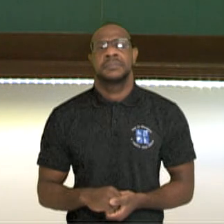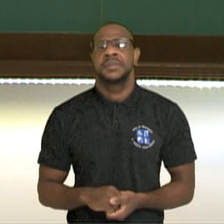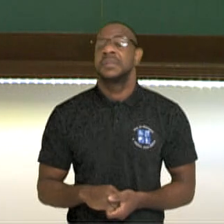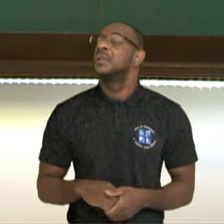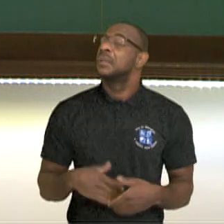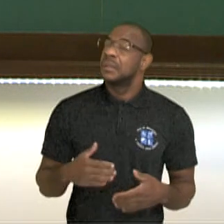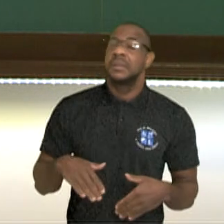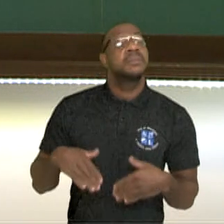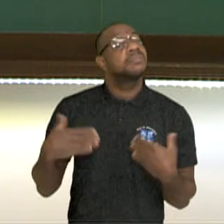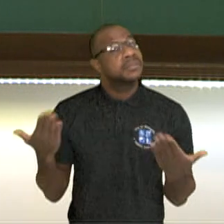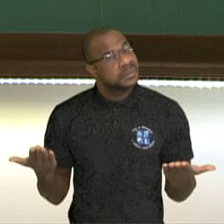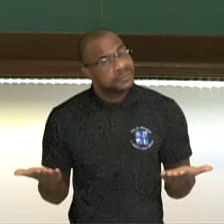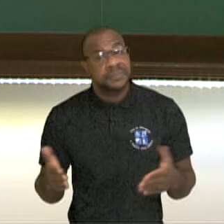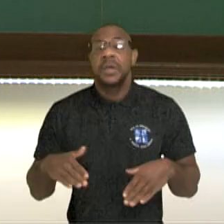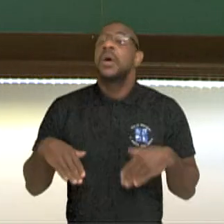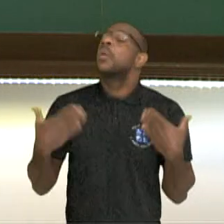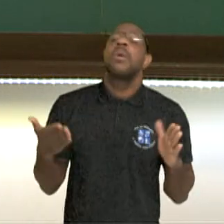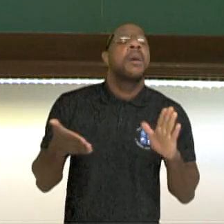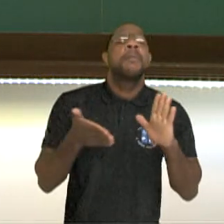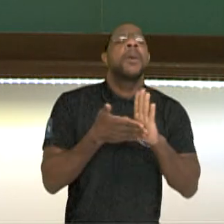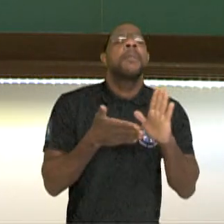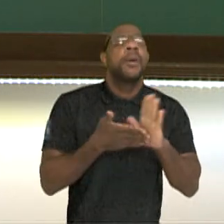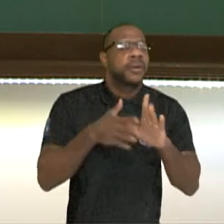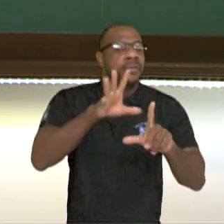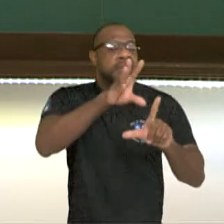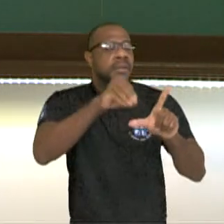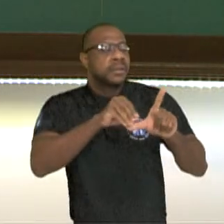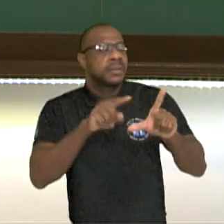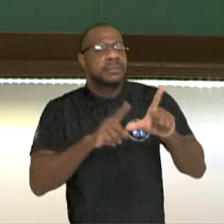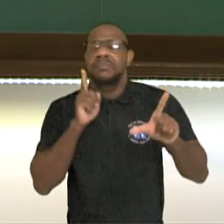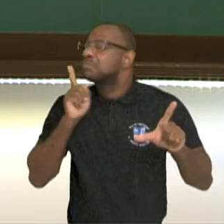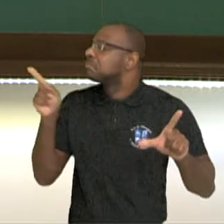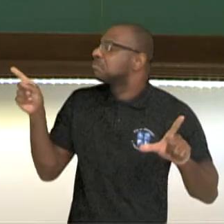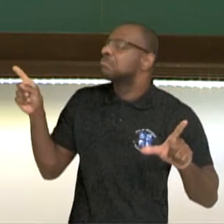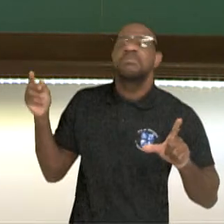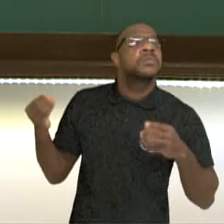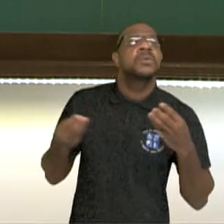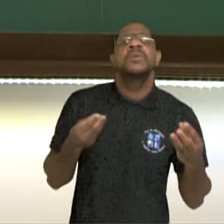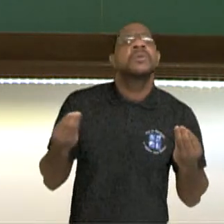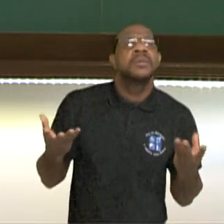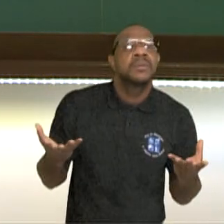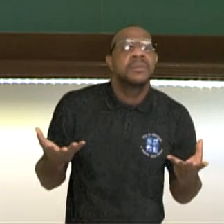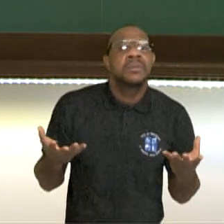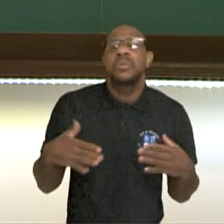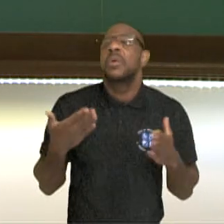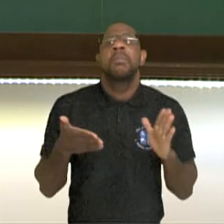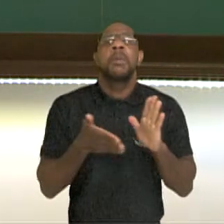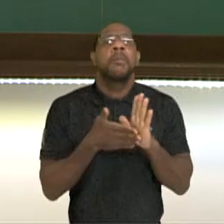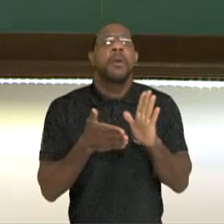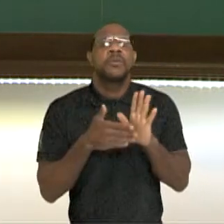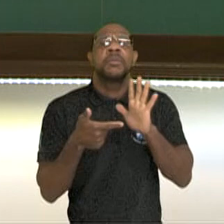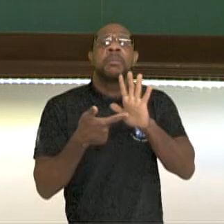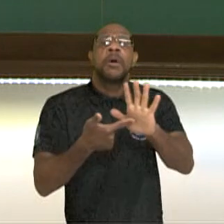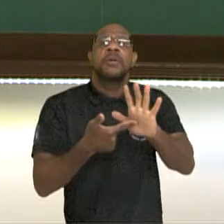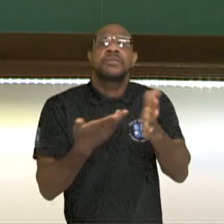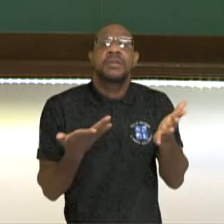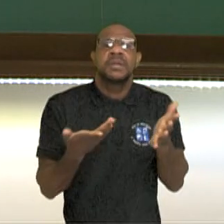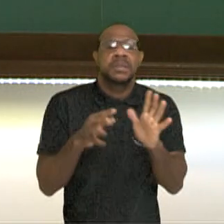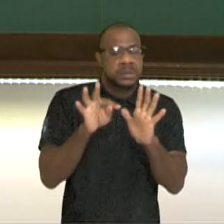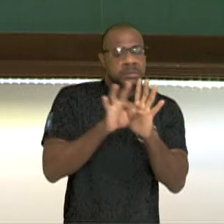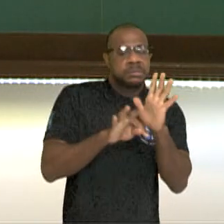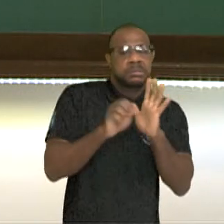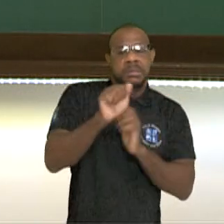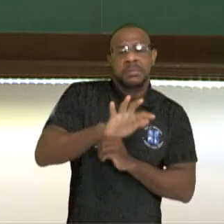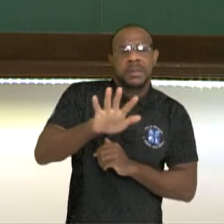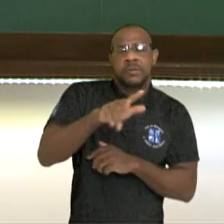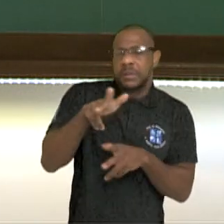Muito bem, de novo então aqui para conferirmos a resposta. Eu perguntei para você que proposta aquele texto tem.